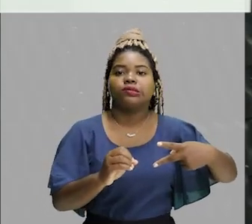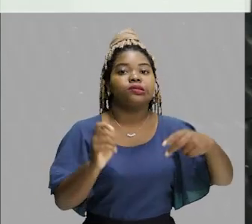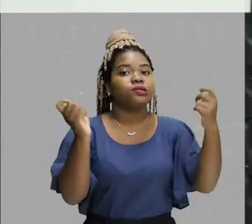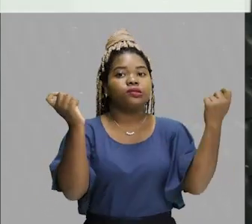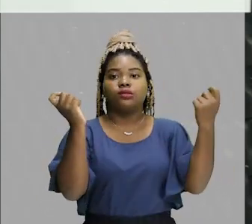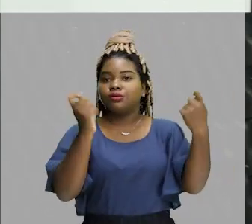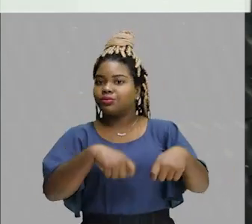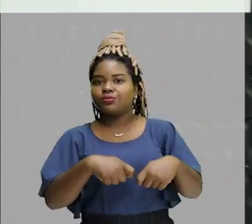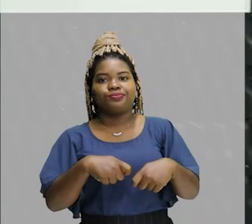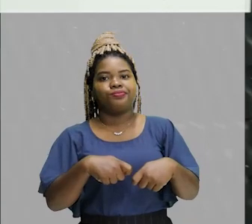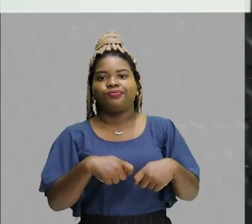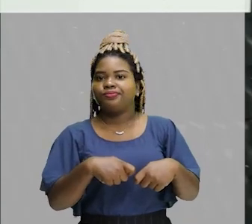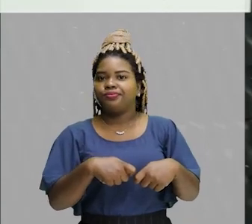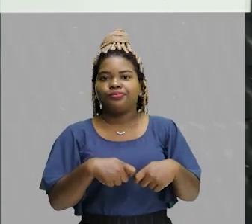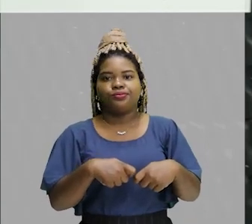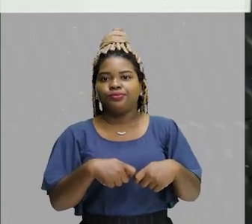existe